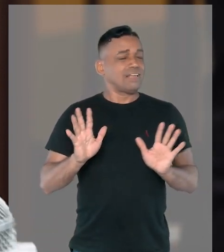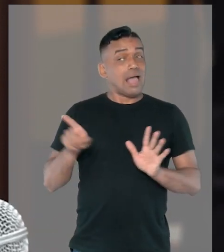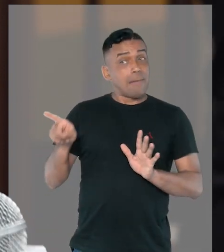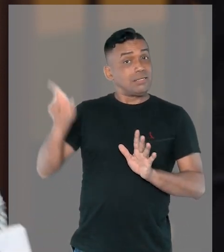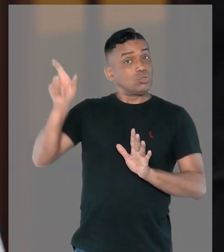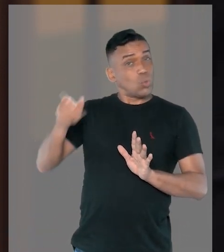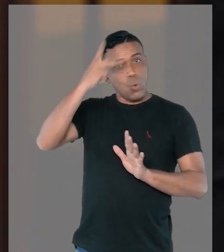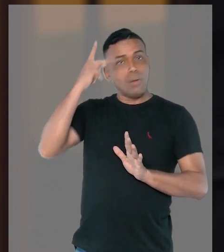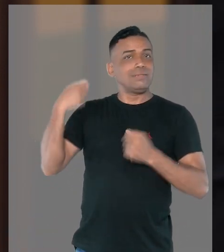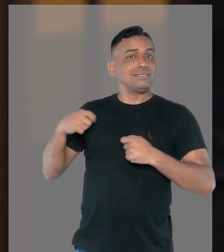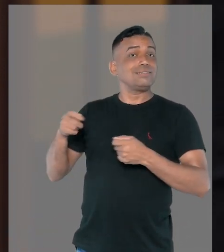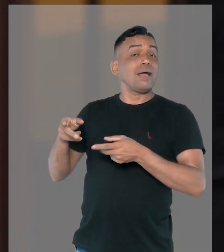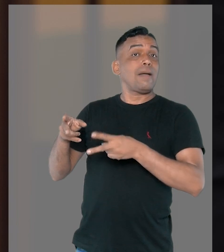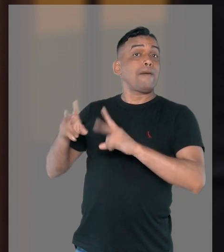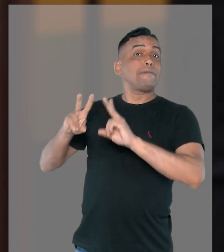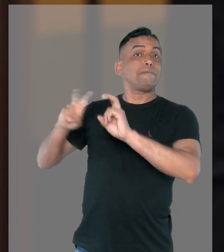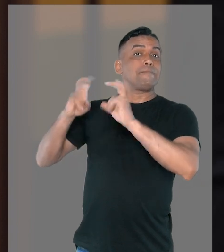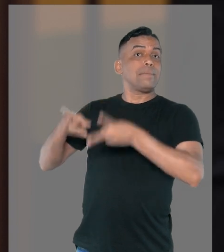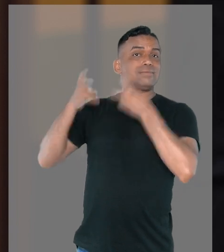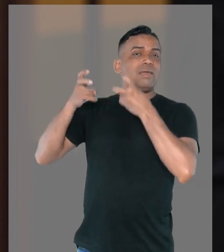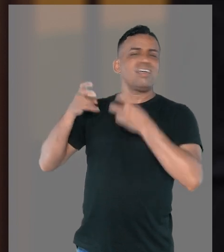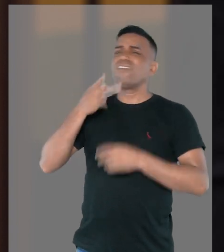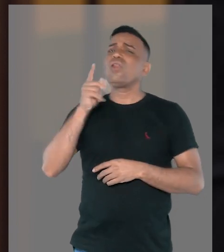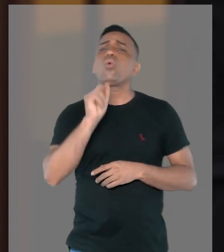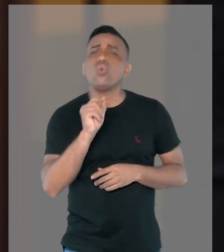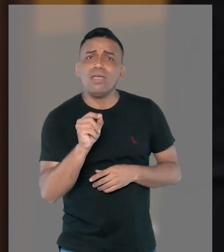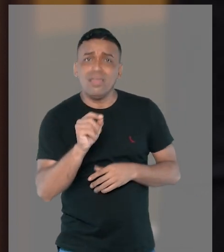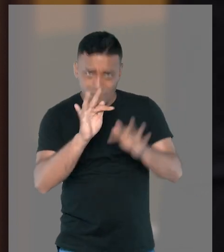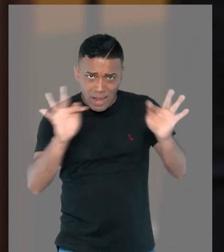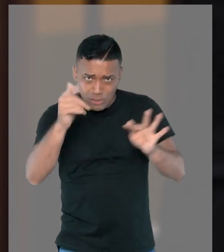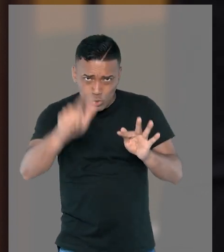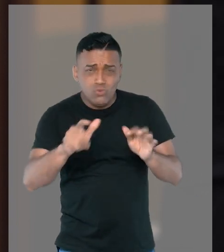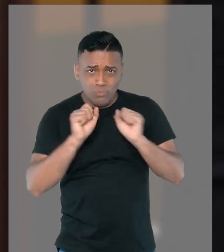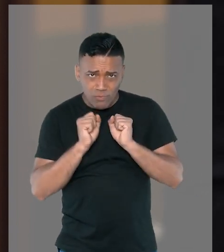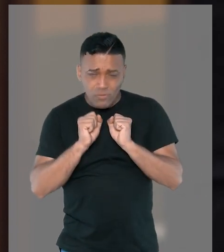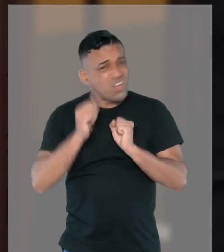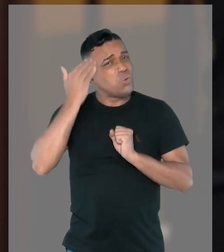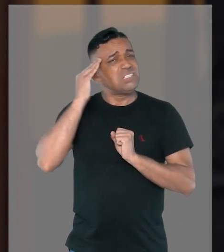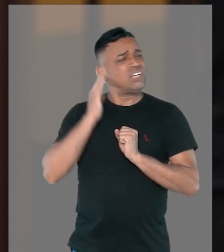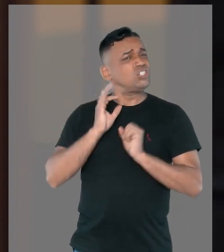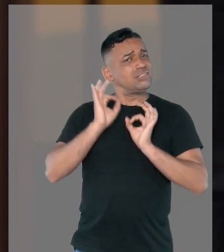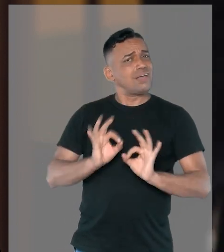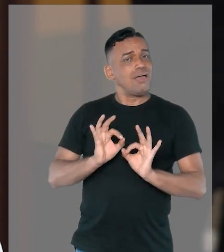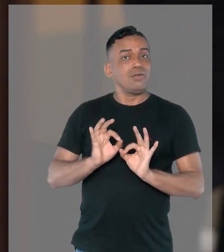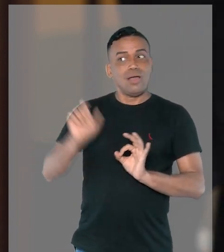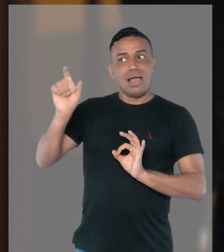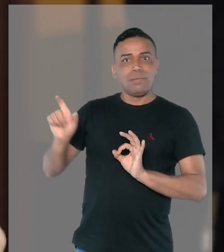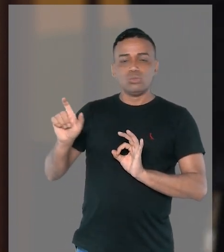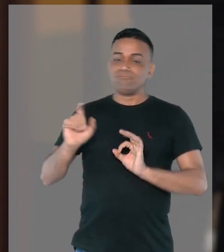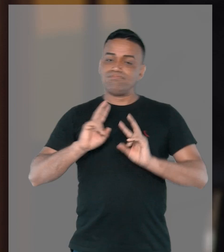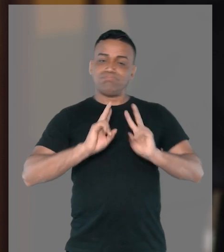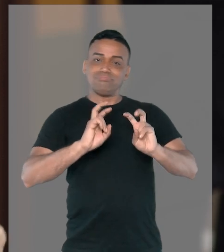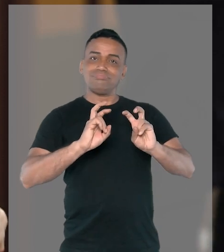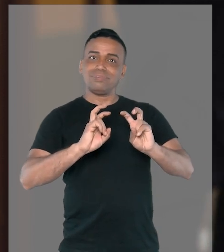perceber. O que você disse agora mesmo? Posso repetir a sua frase? Acho que eu não entendi direito. E aí a pessoa se escuta, porque